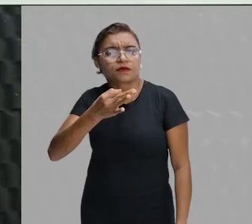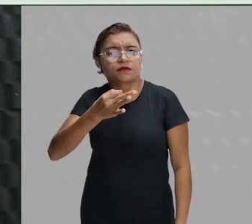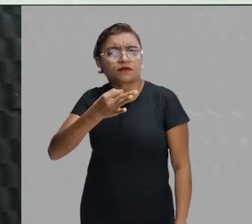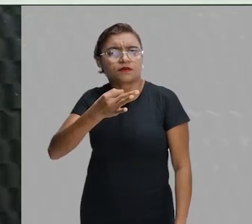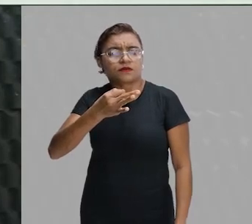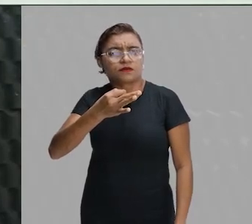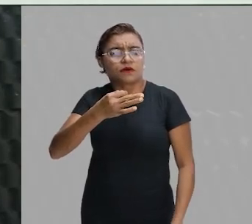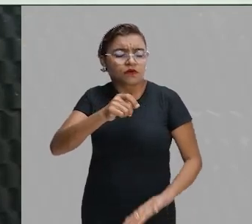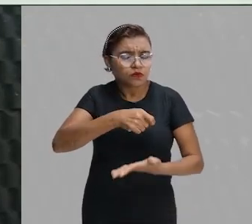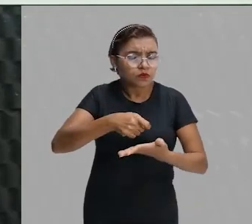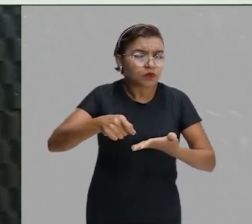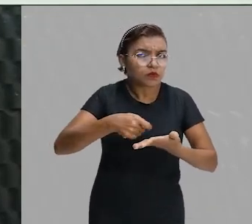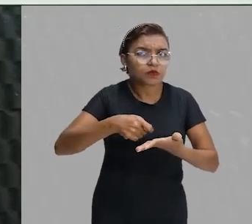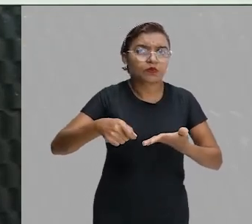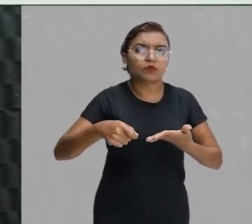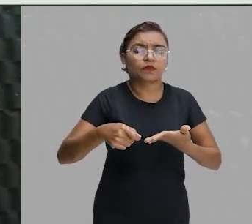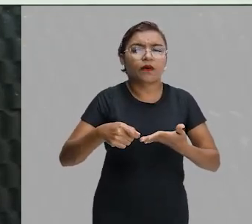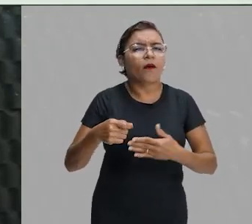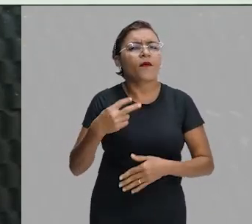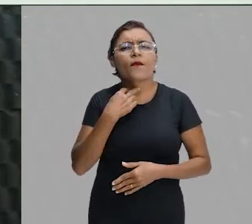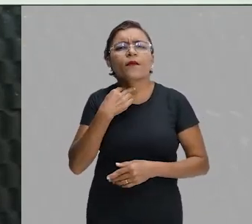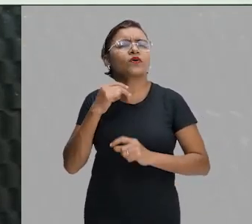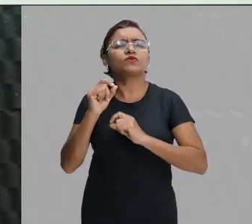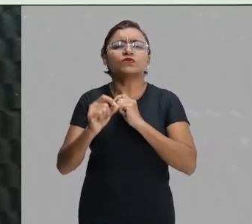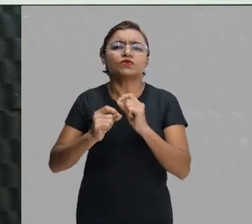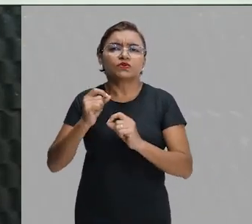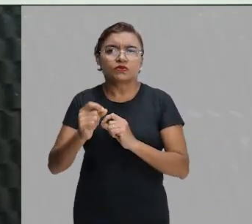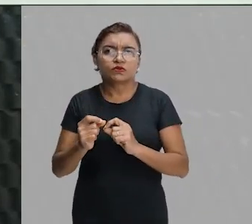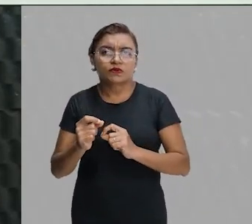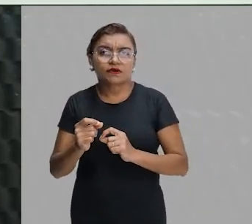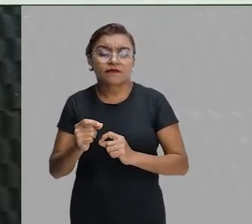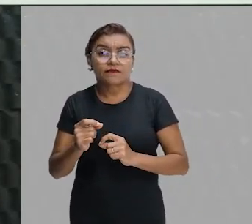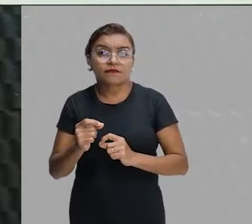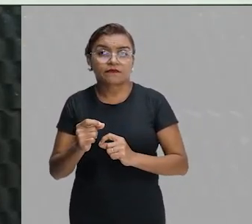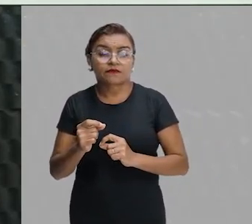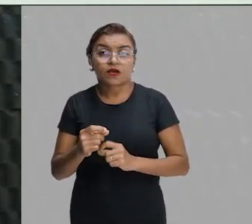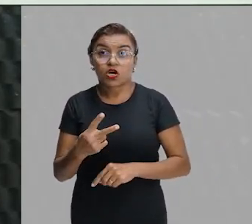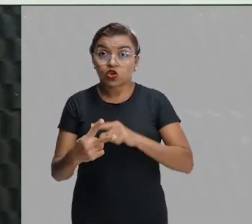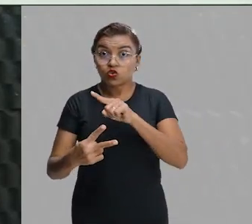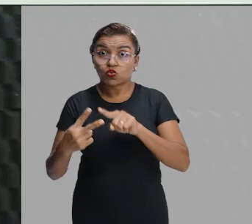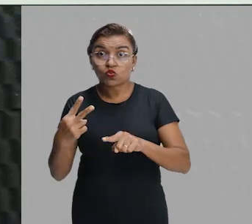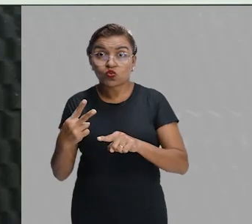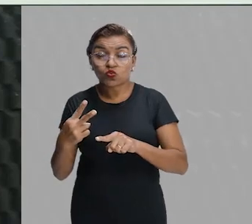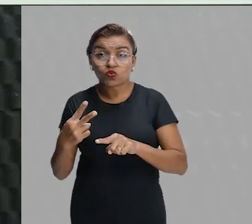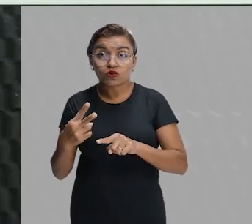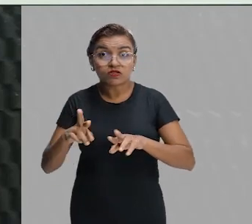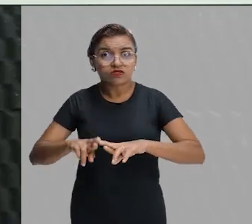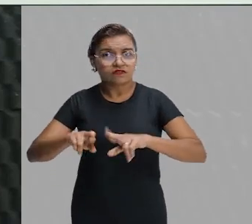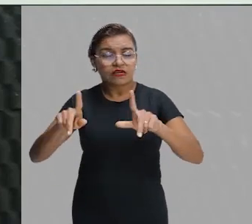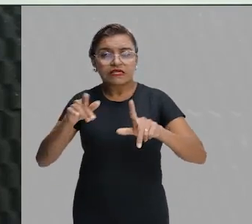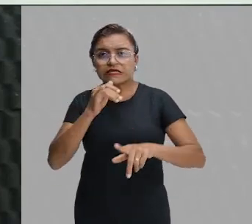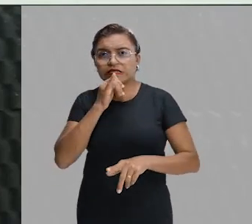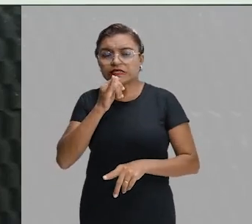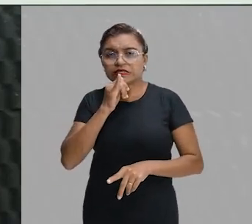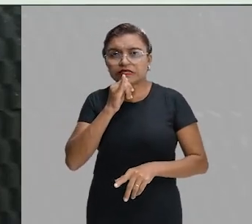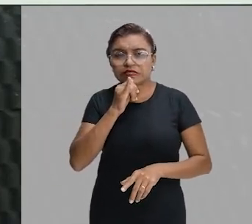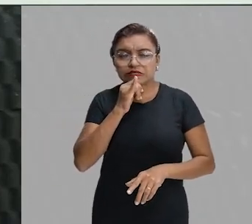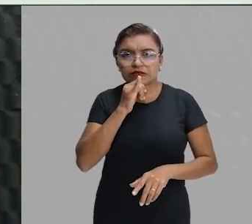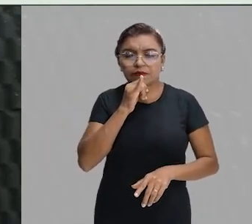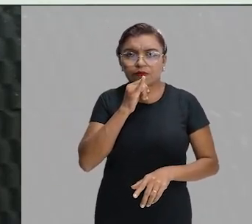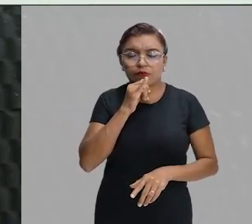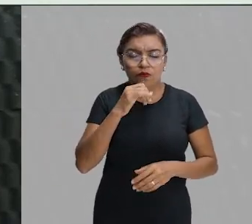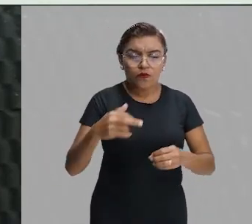processo de argumentação, eu não posso necessariamente dizer duas coisas diferentes sobre a mesma coisa. Dizer 2 elementos